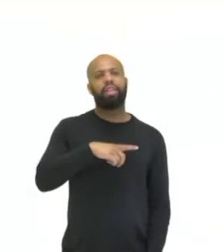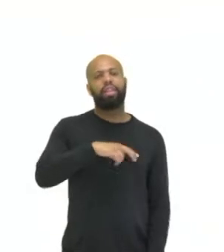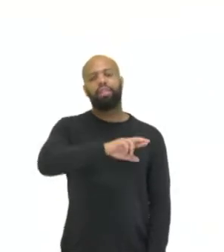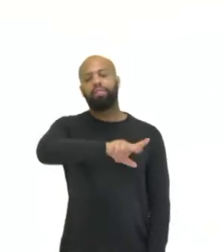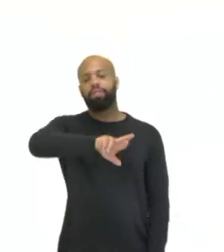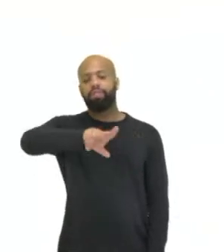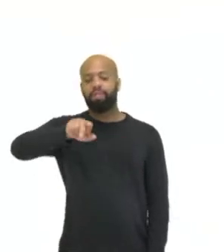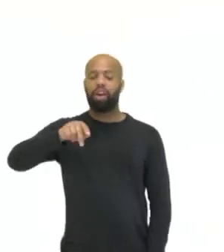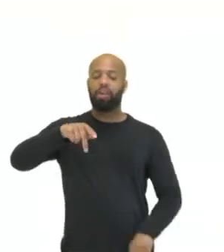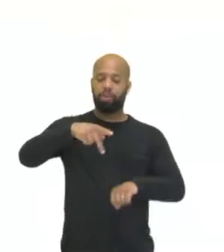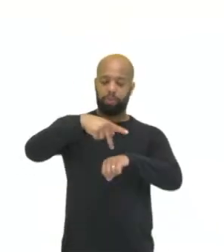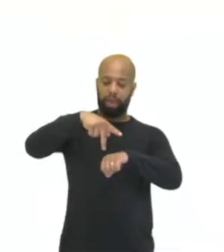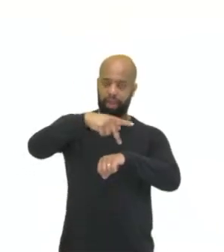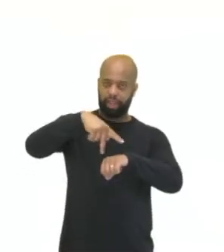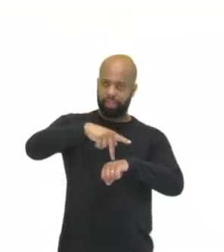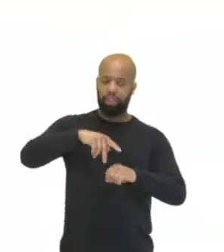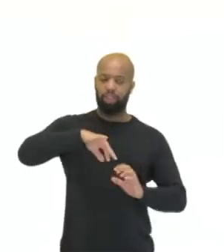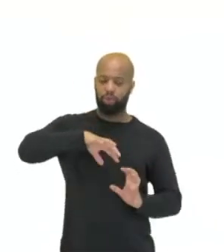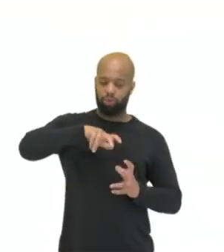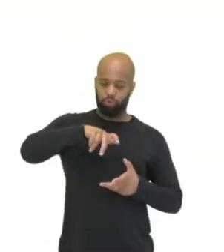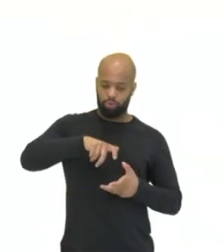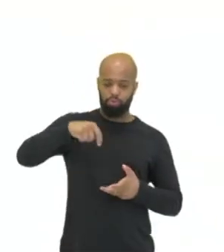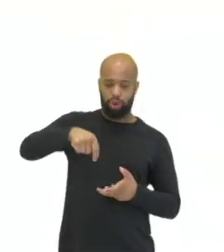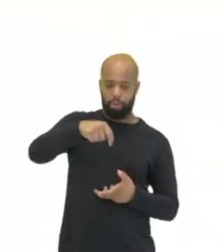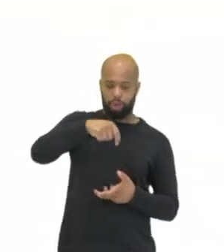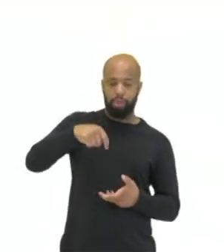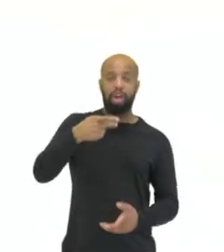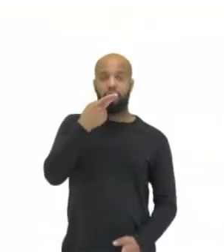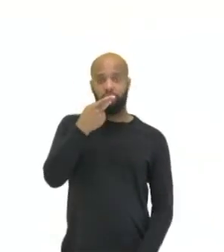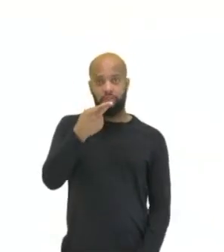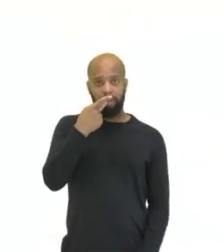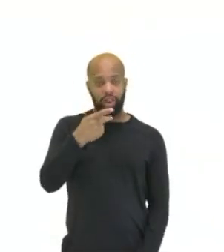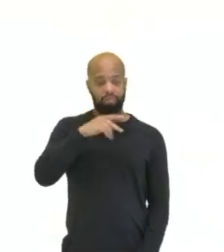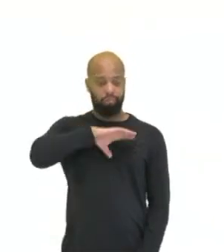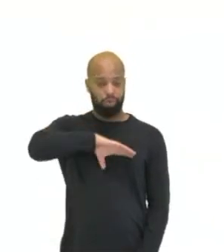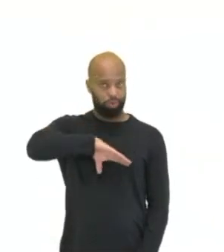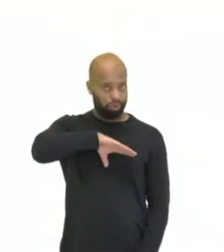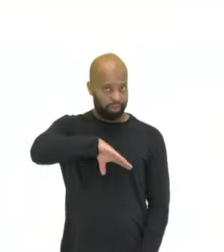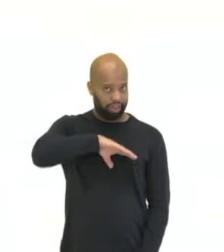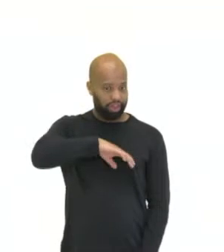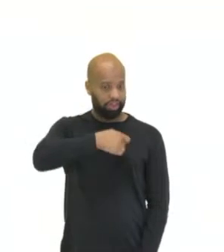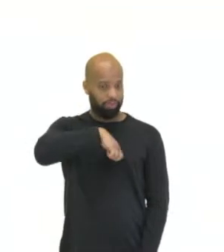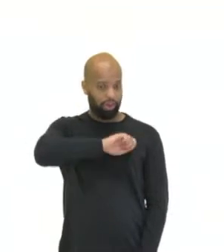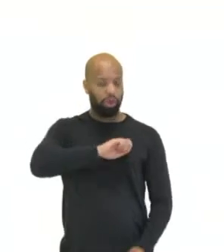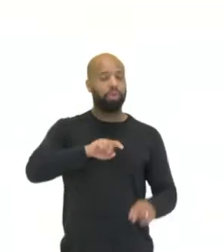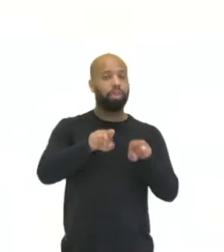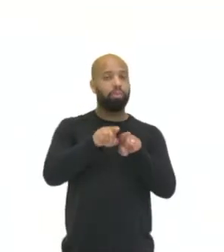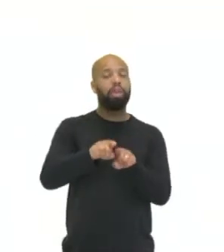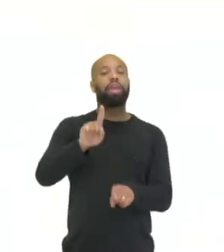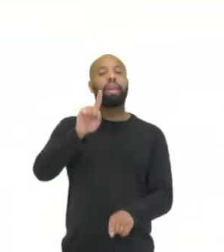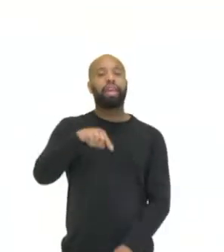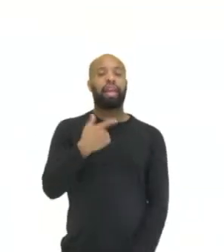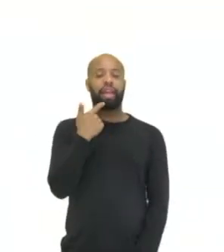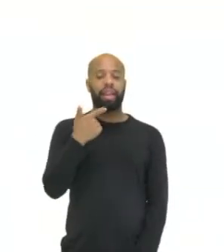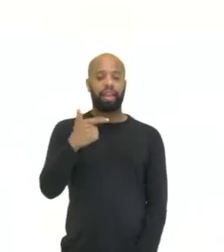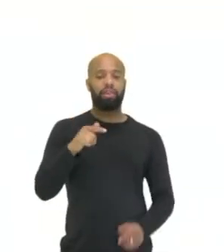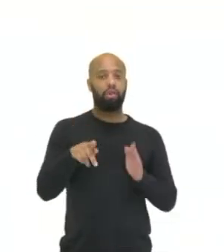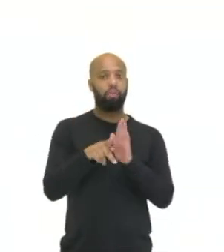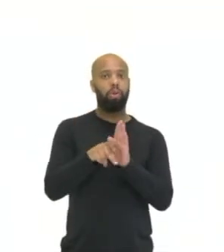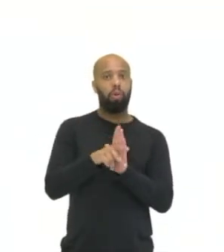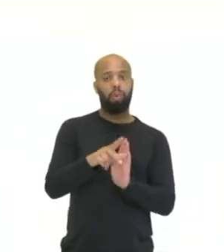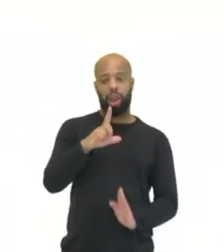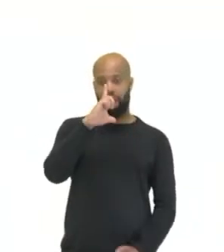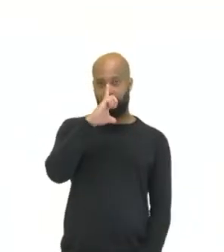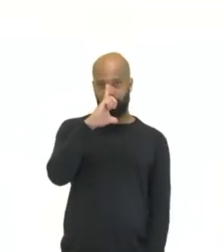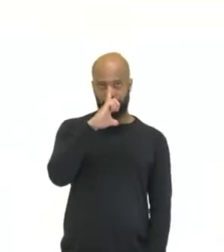língua oficial português ou espanhol, não somente no Brasil. Essas são línguas derivadas do latim, são também chamadas de línguas românicas.